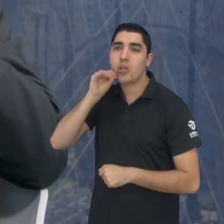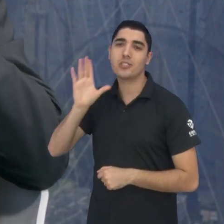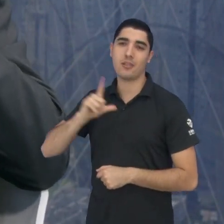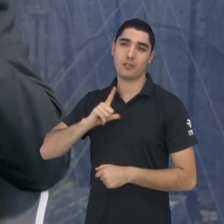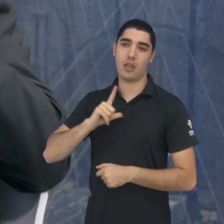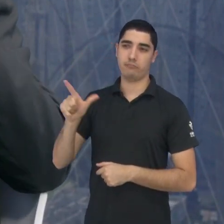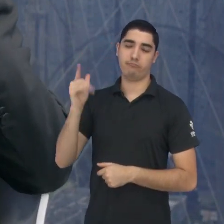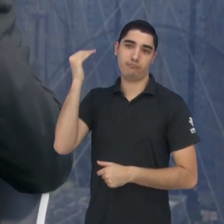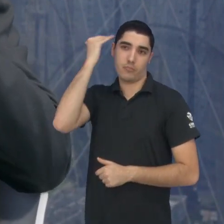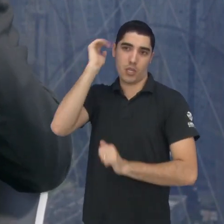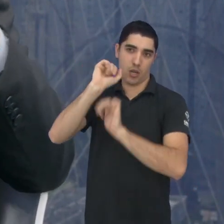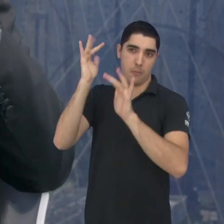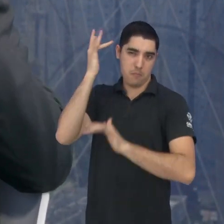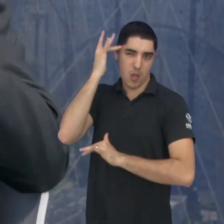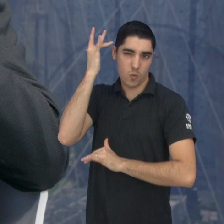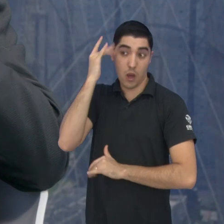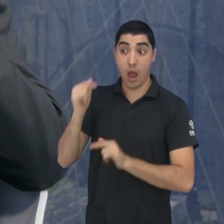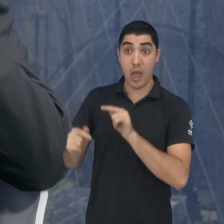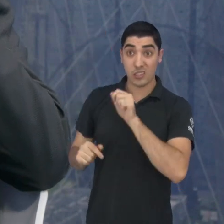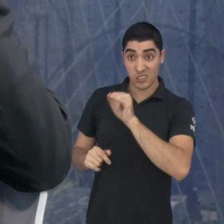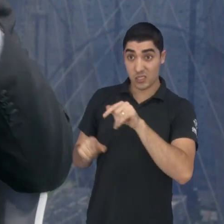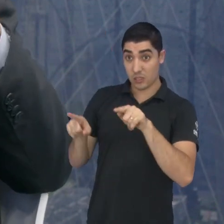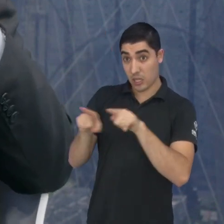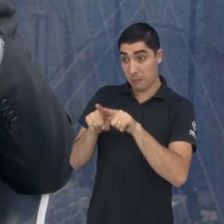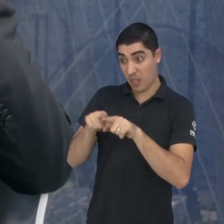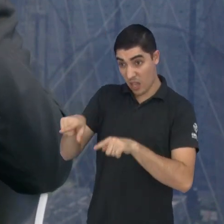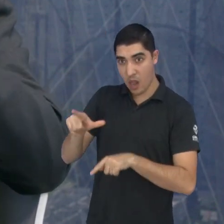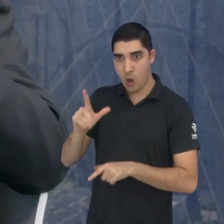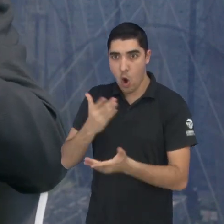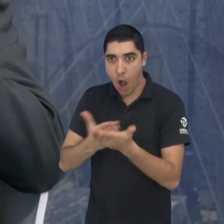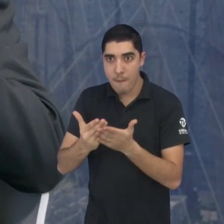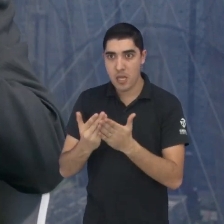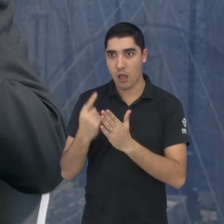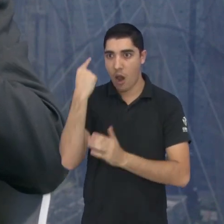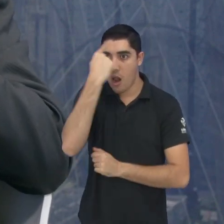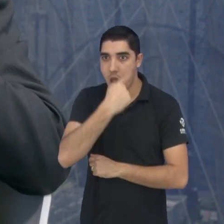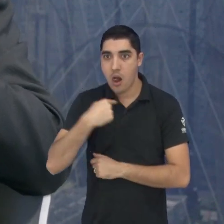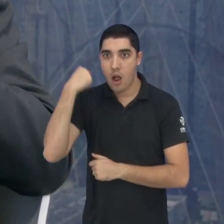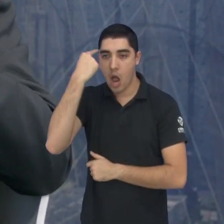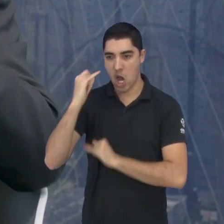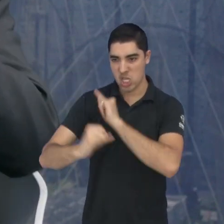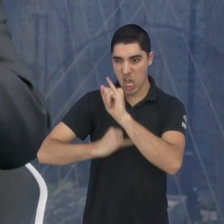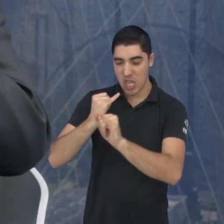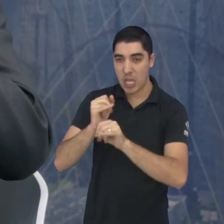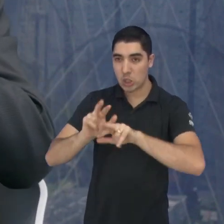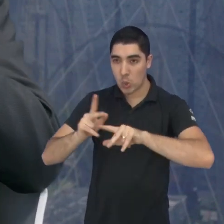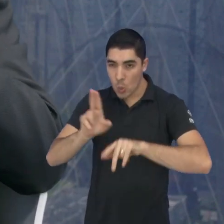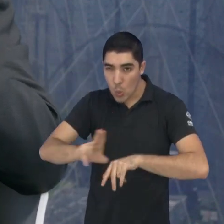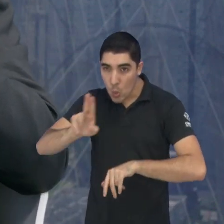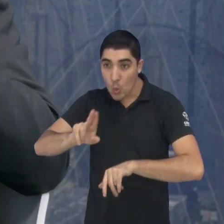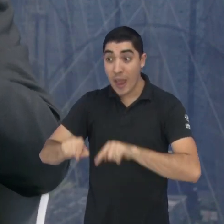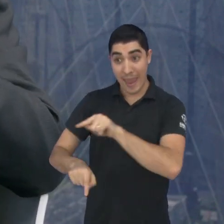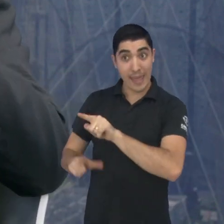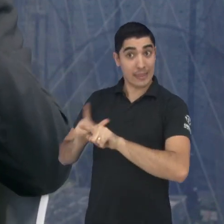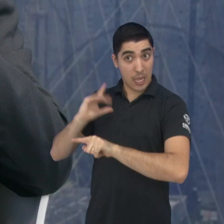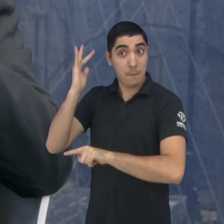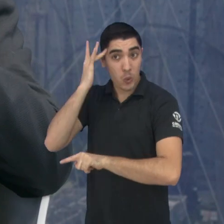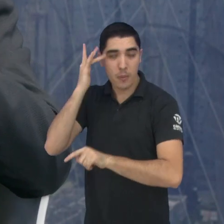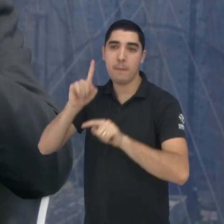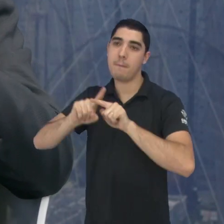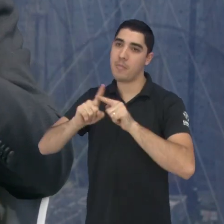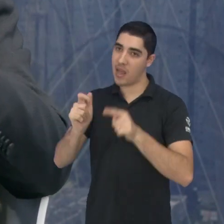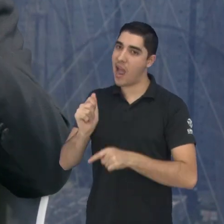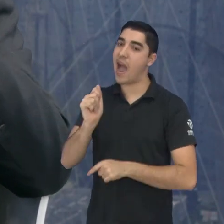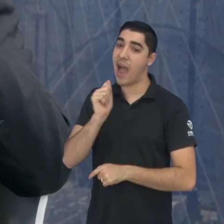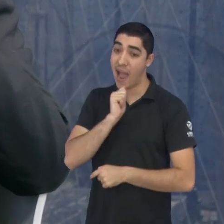também circularem com muita liberdade, terem acesso a muito tipo de informação, também isso gera a prática de... Não